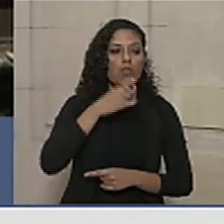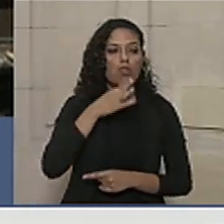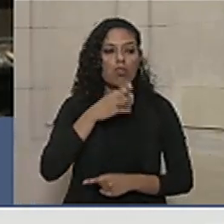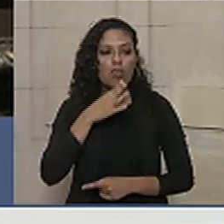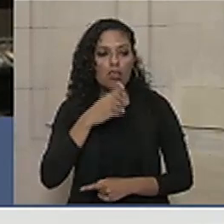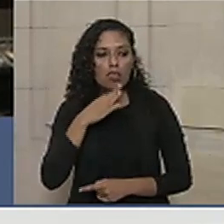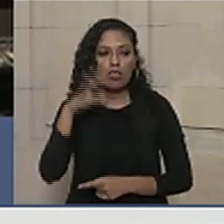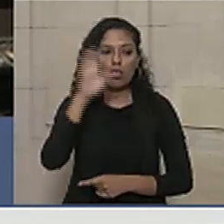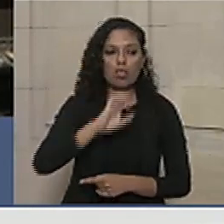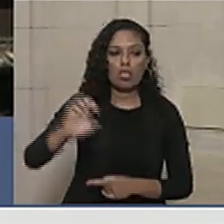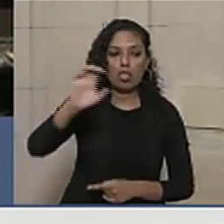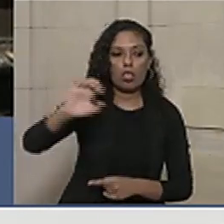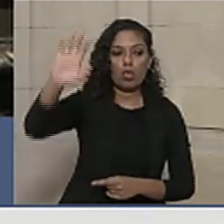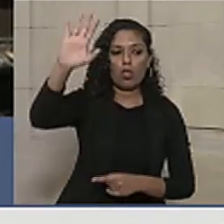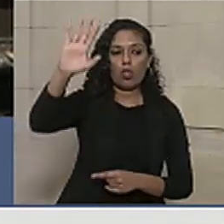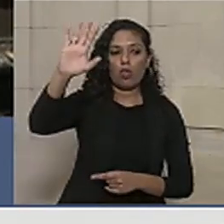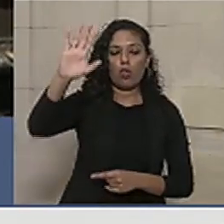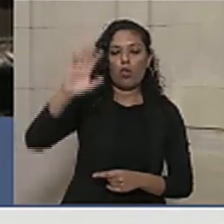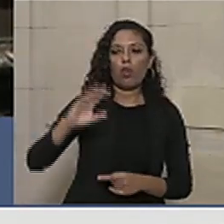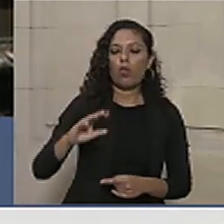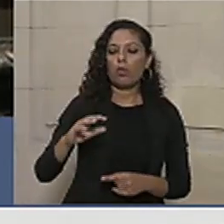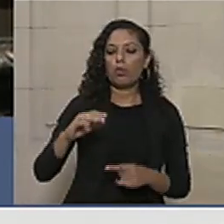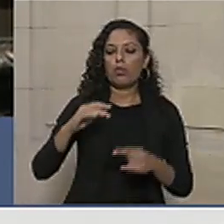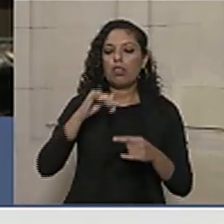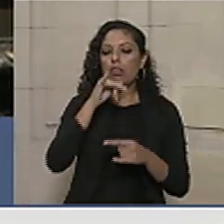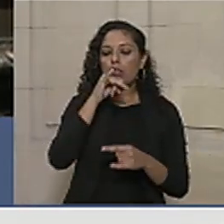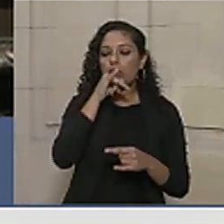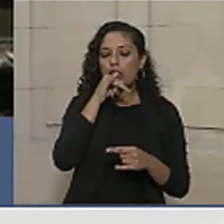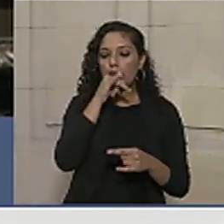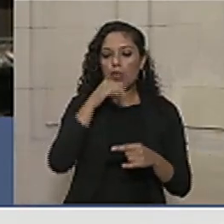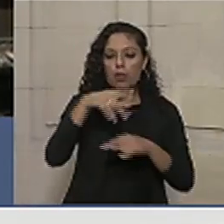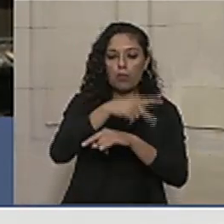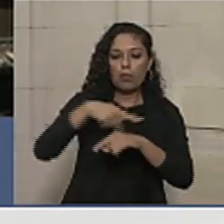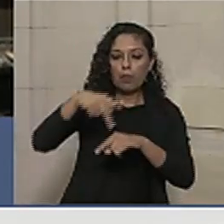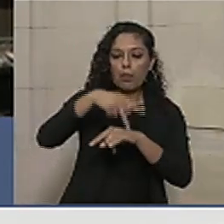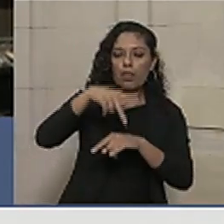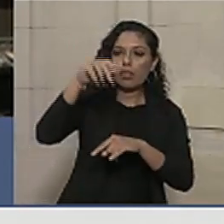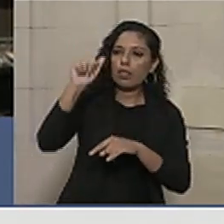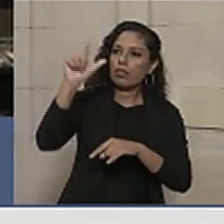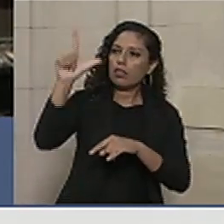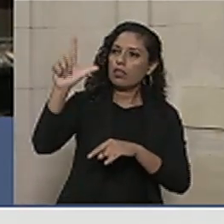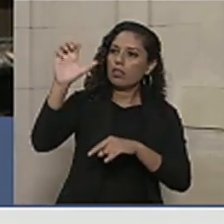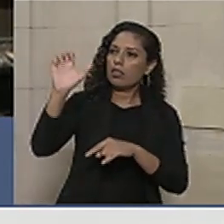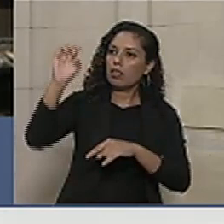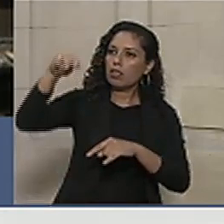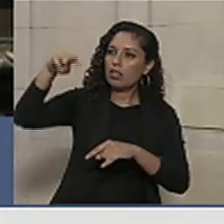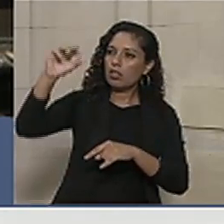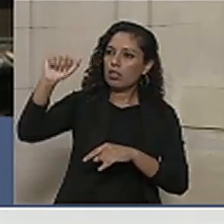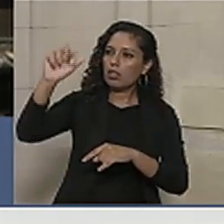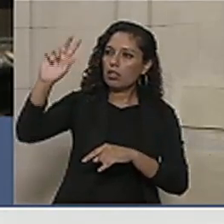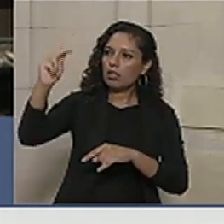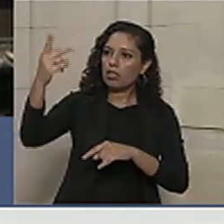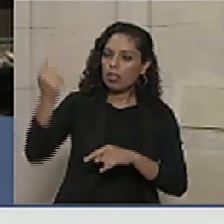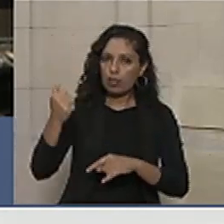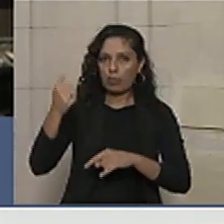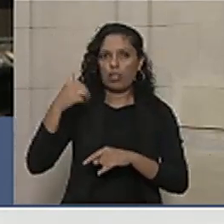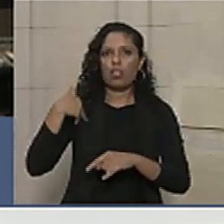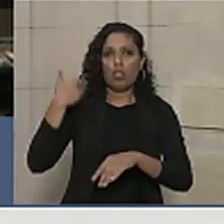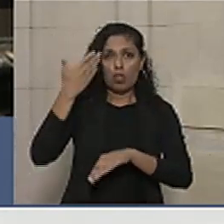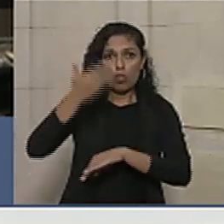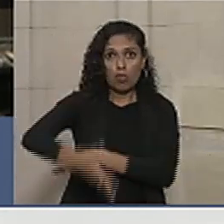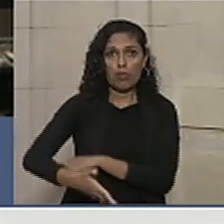alemão, à Fundação Rosa Luxemburgo, e pude ir ao Memorial do Holocausto, próximo ao Portão